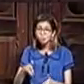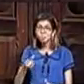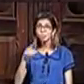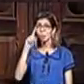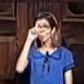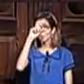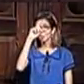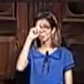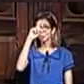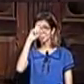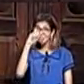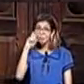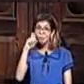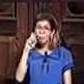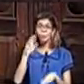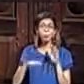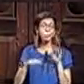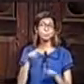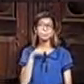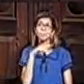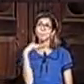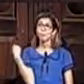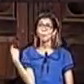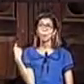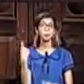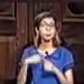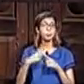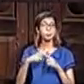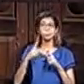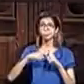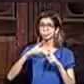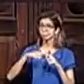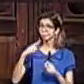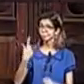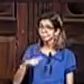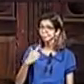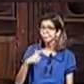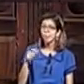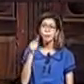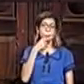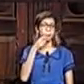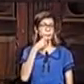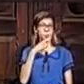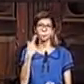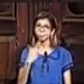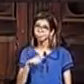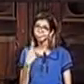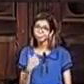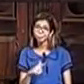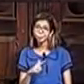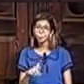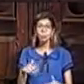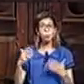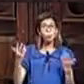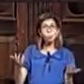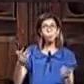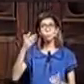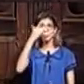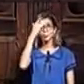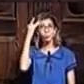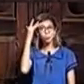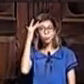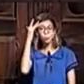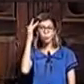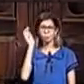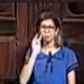hospital e morre porque não tem médico, porque não tem remédio. Daquela pessoa que vê